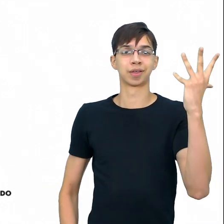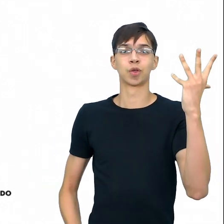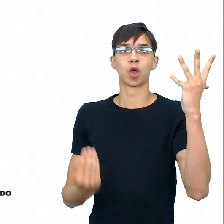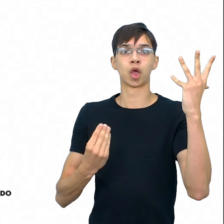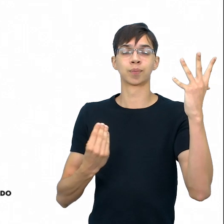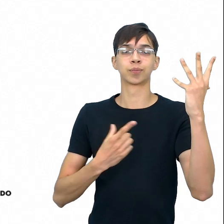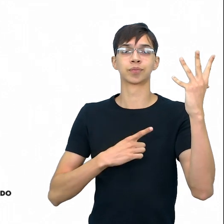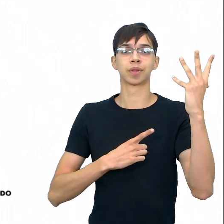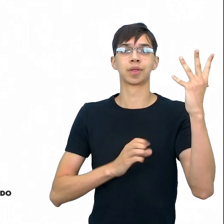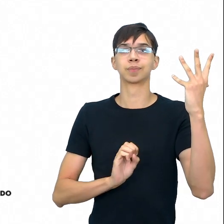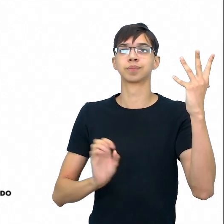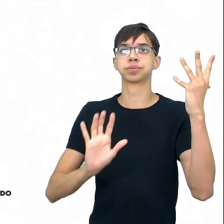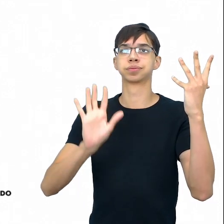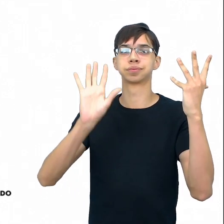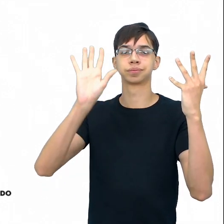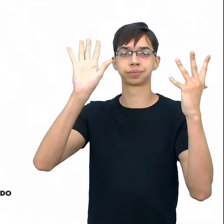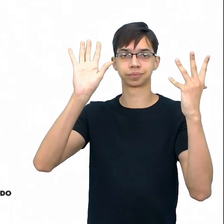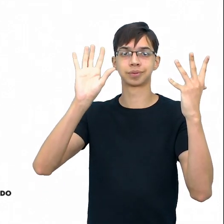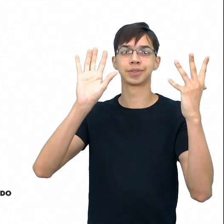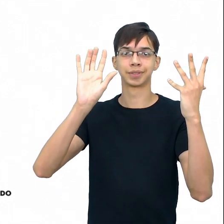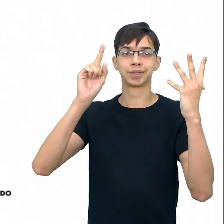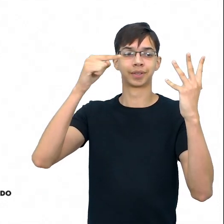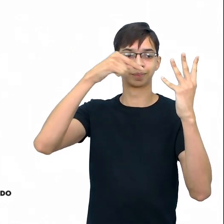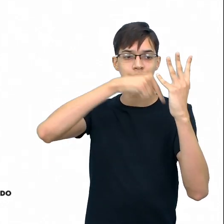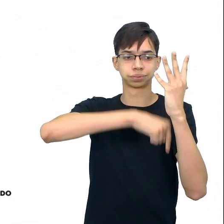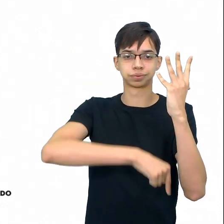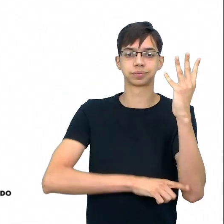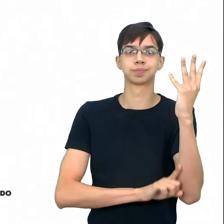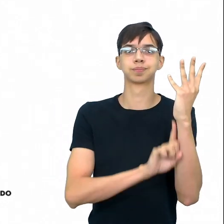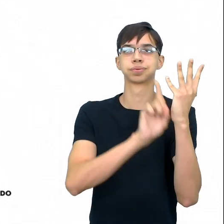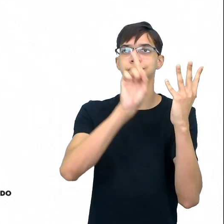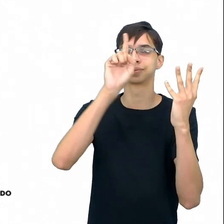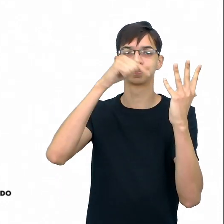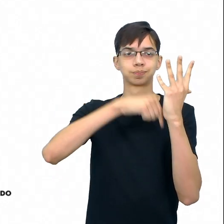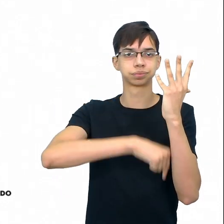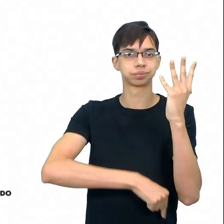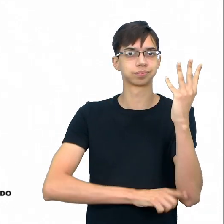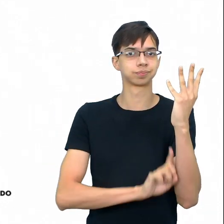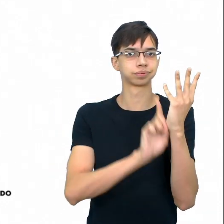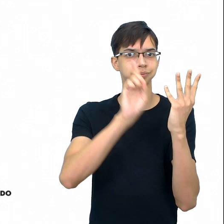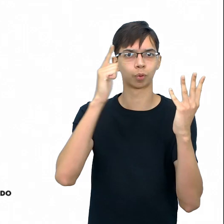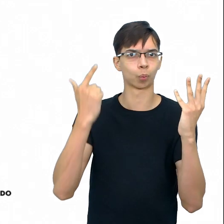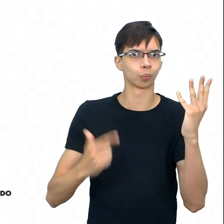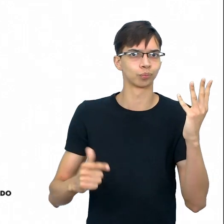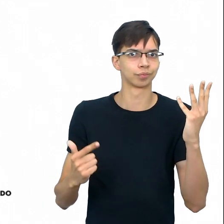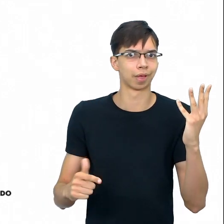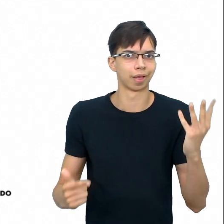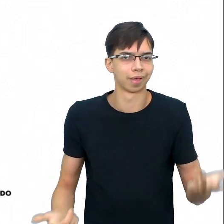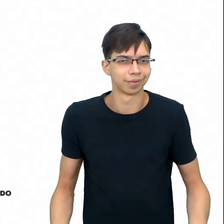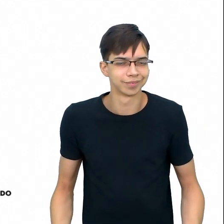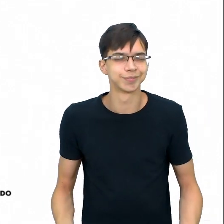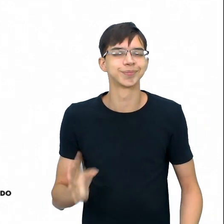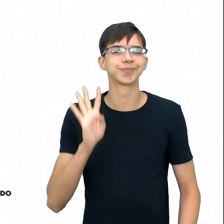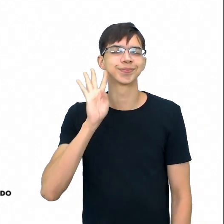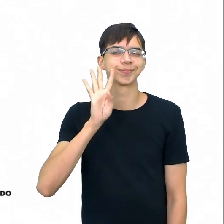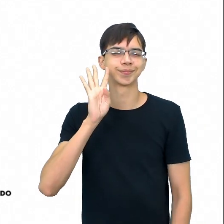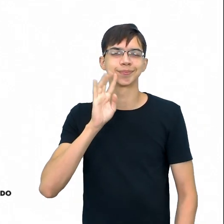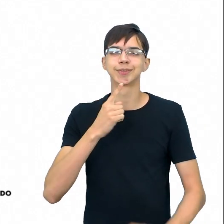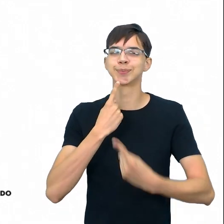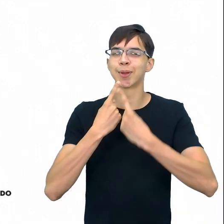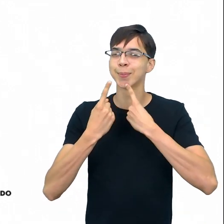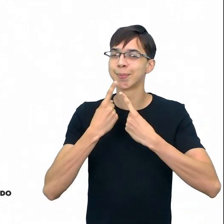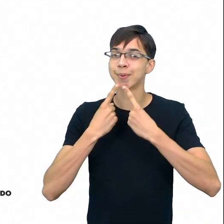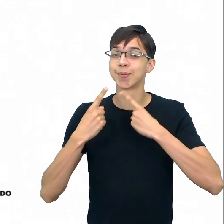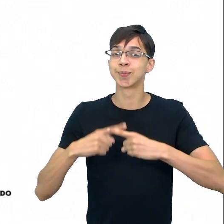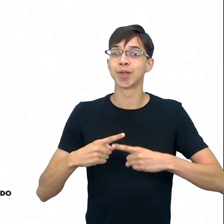nós. E aí é legal que a gente tenha esses momentos de diálogo, porque senão eles acham que, de fato, o que eu estou falando